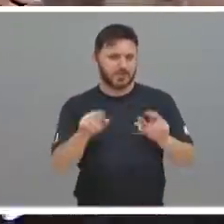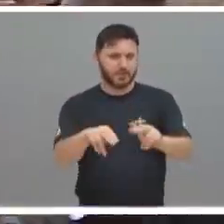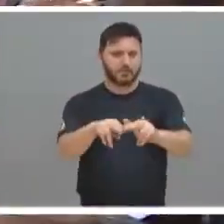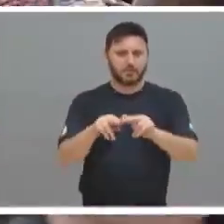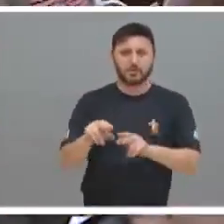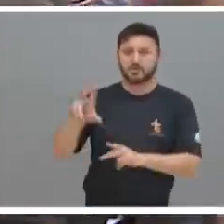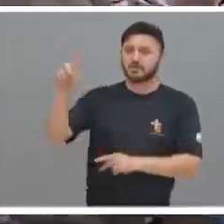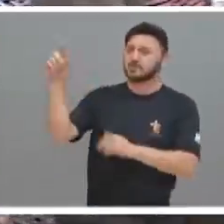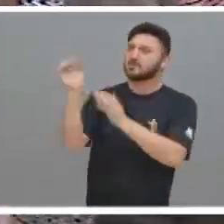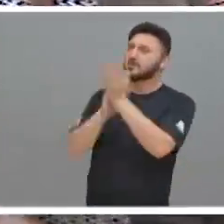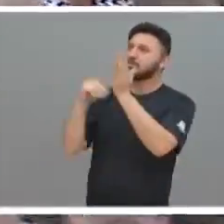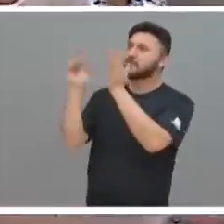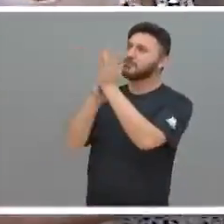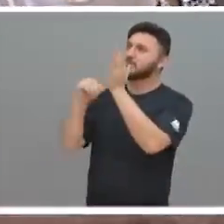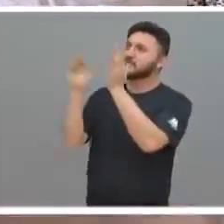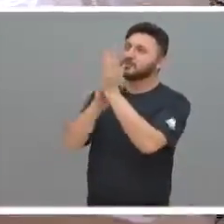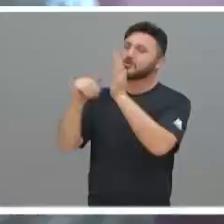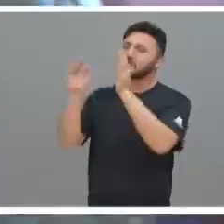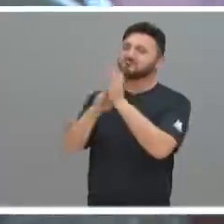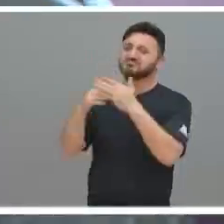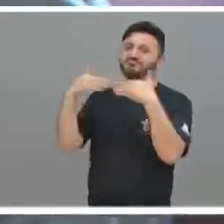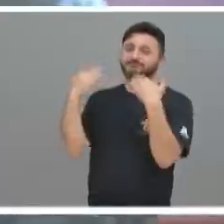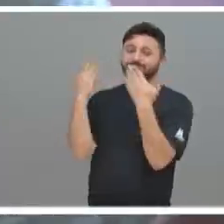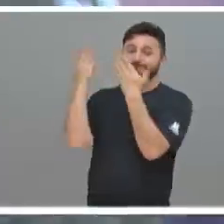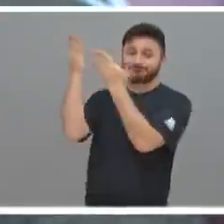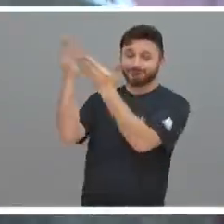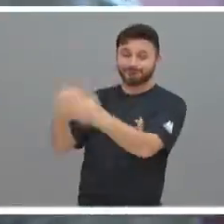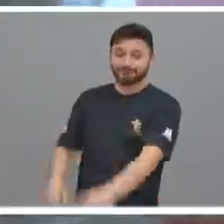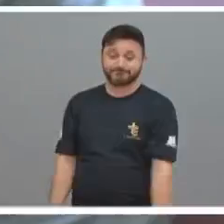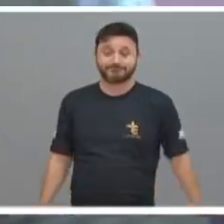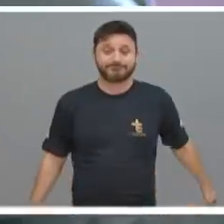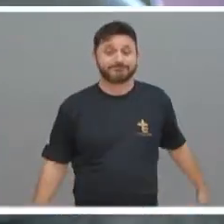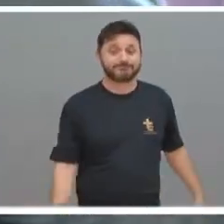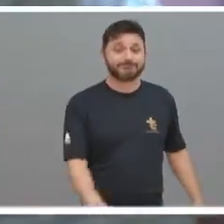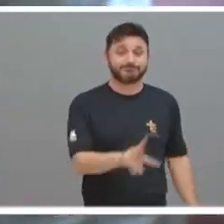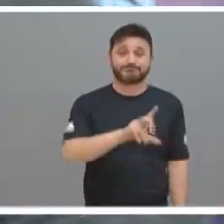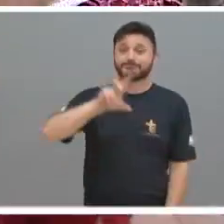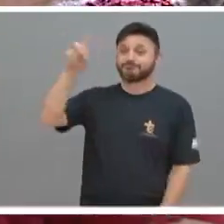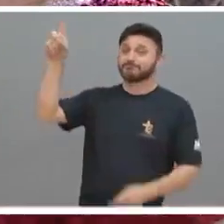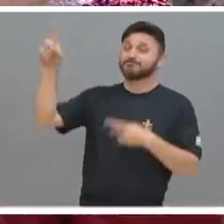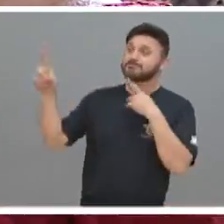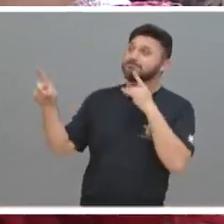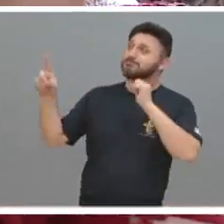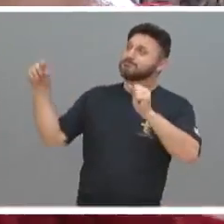dores celeste, os que foram libertados.